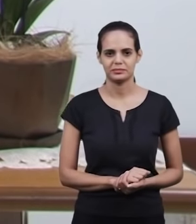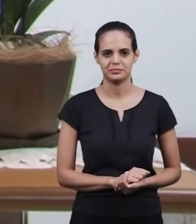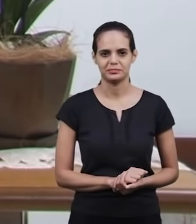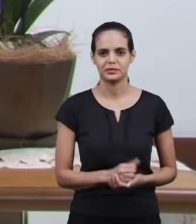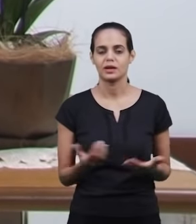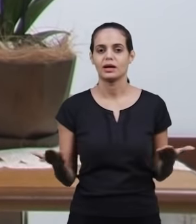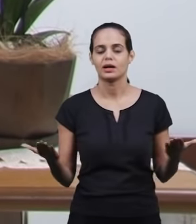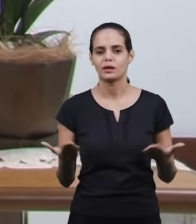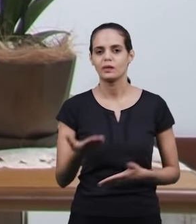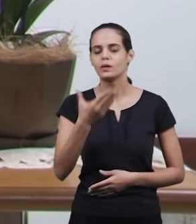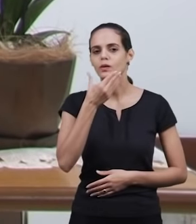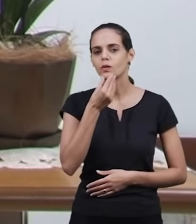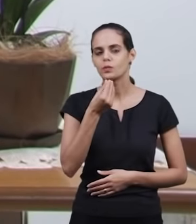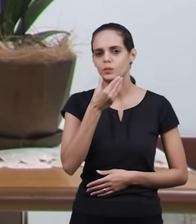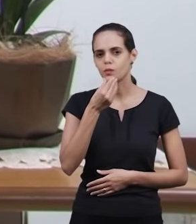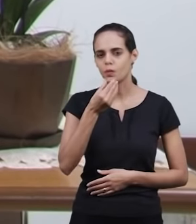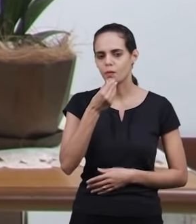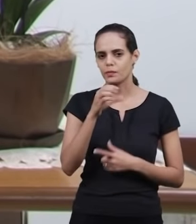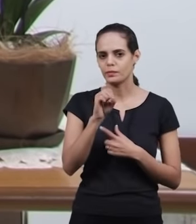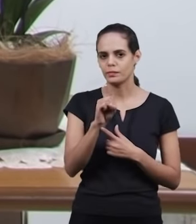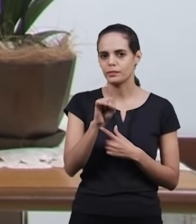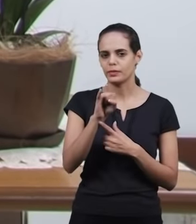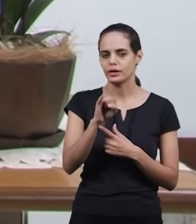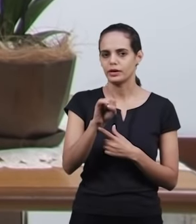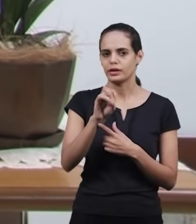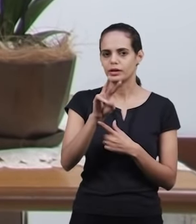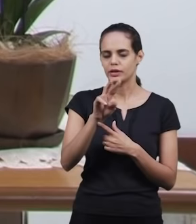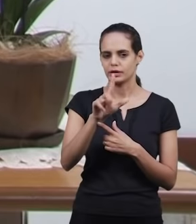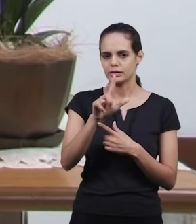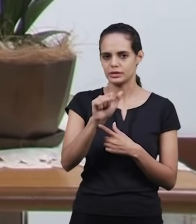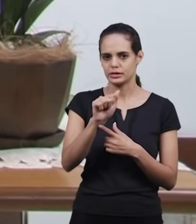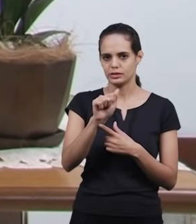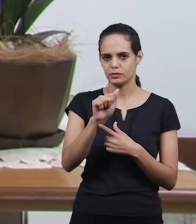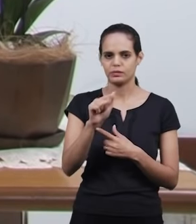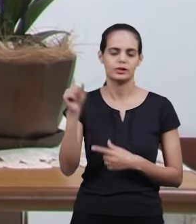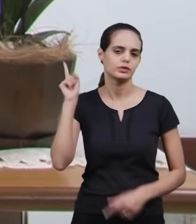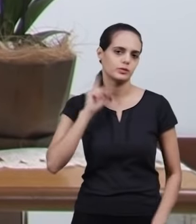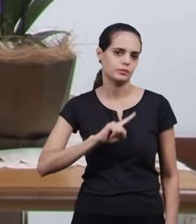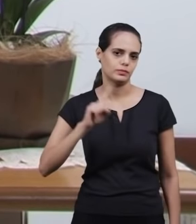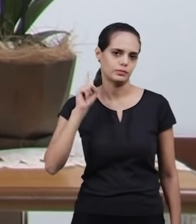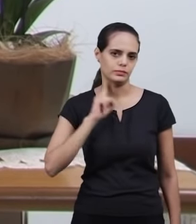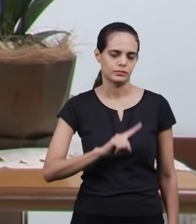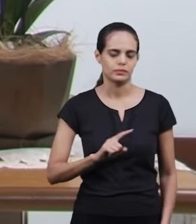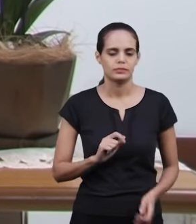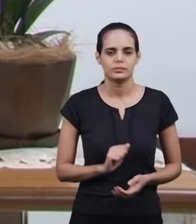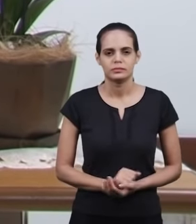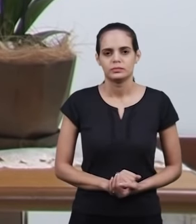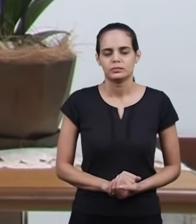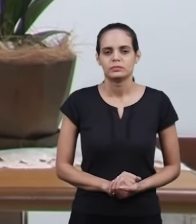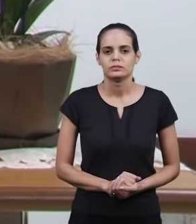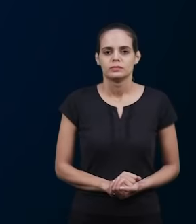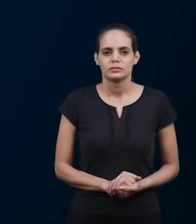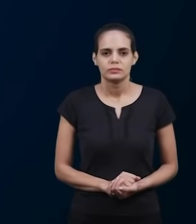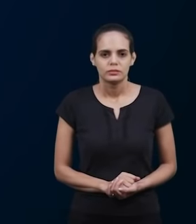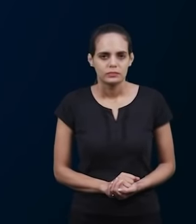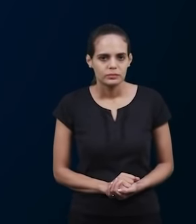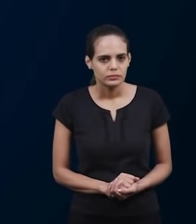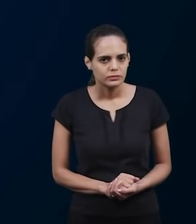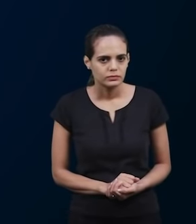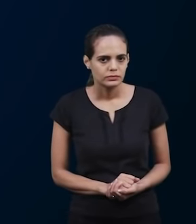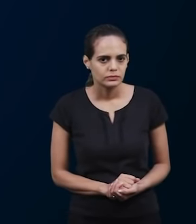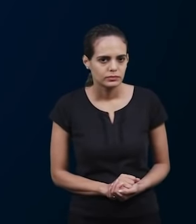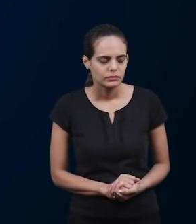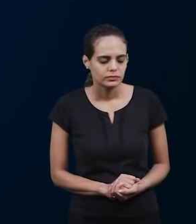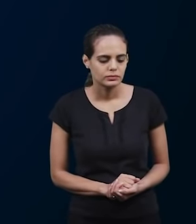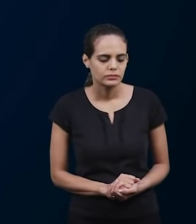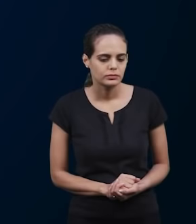outro varão, Francisco Veldon da Silva, de Frei Inocêncio, Minas Gerais. Vamos também ouvir ao nosso irmão. Jesus